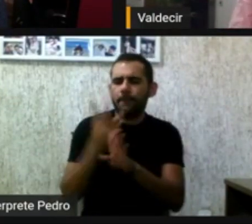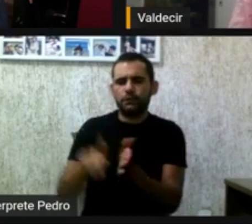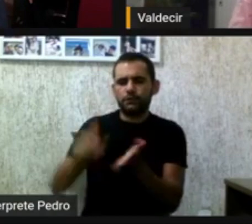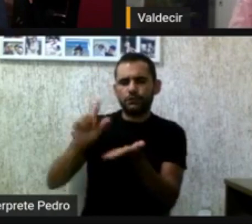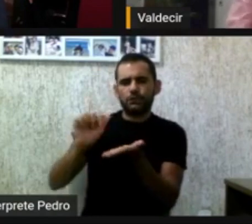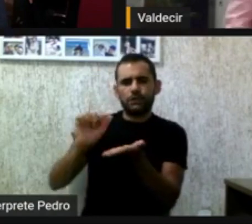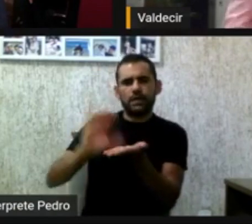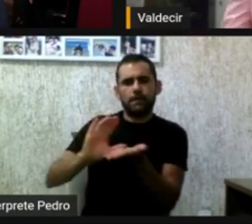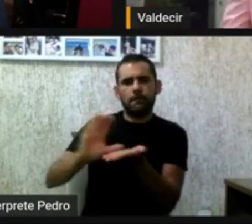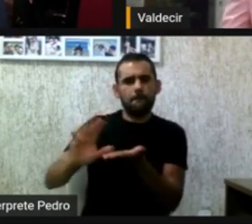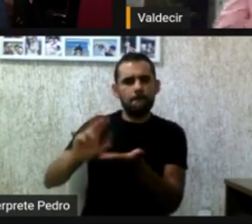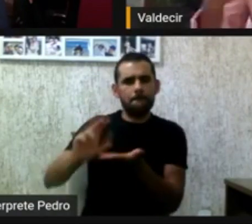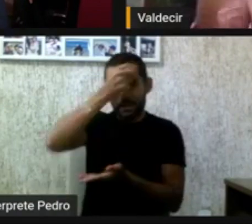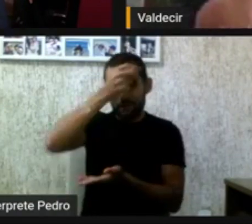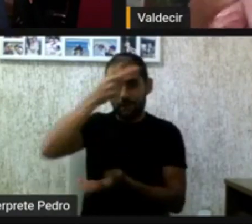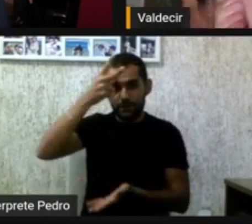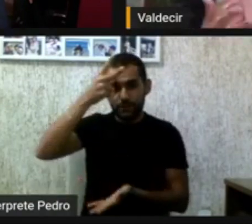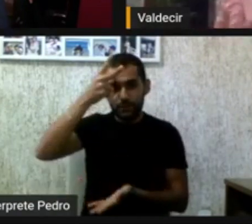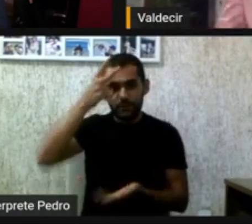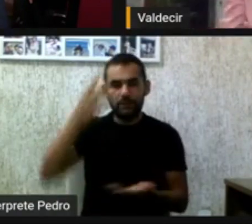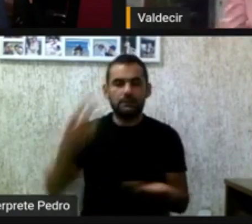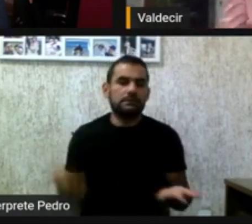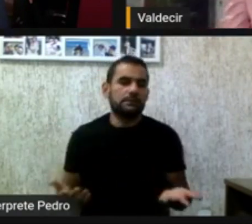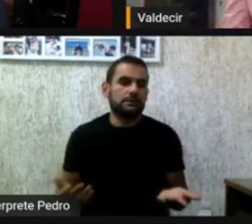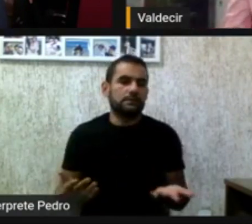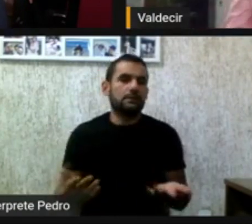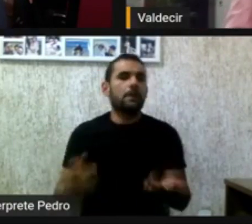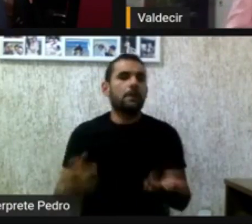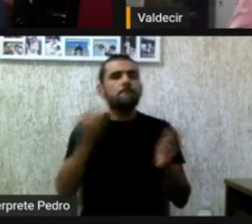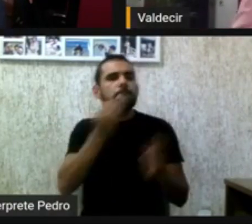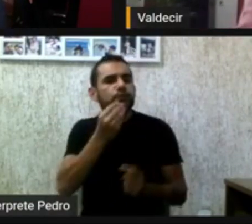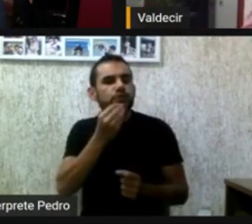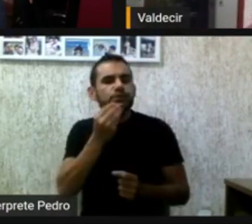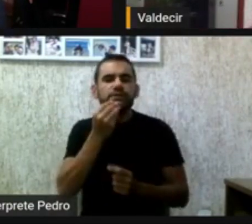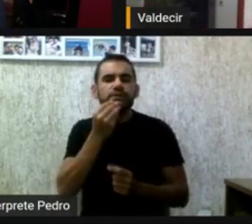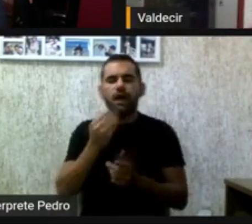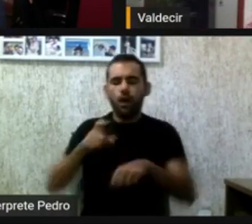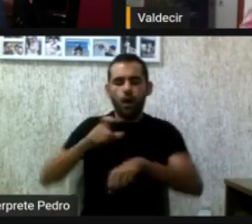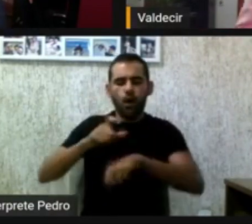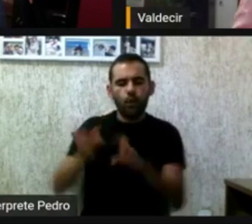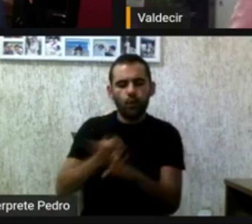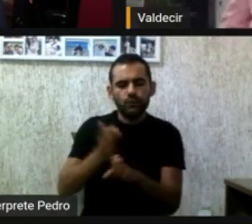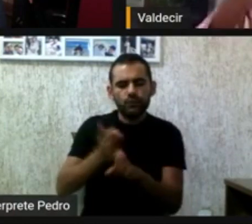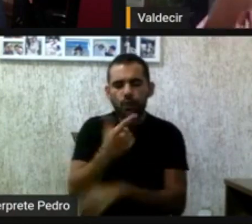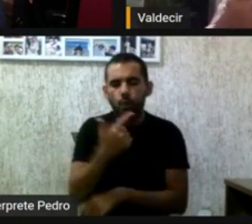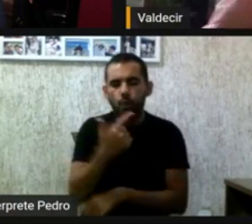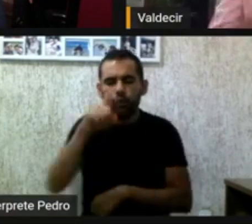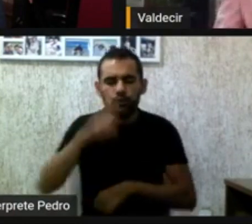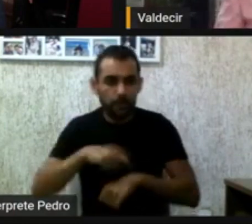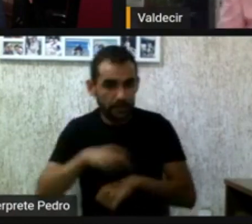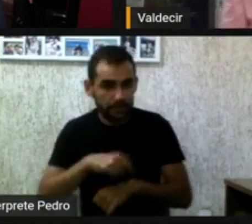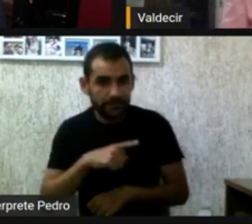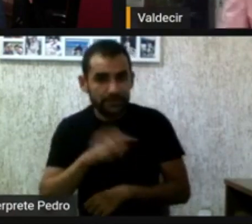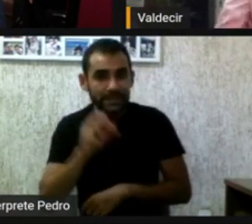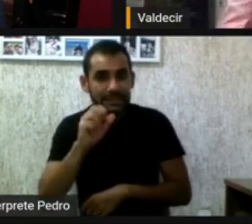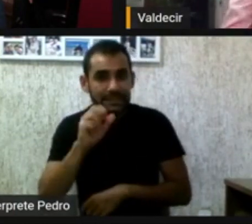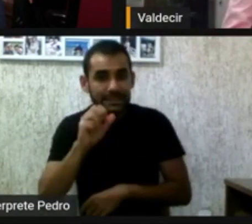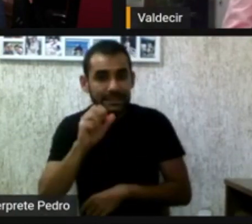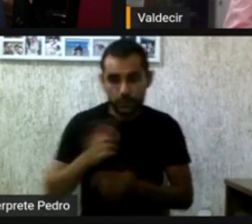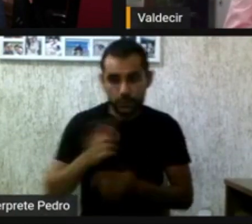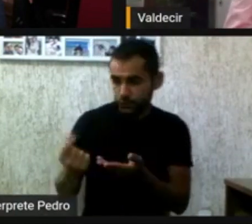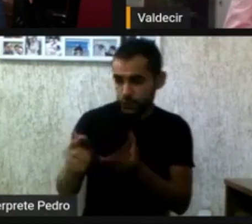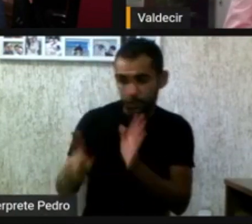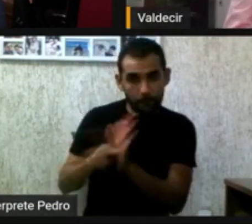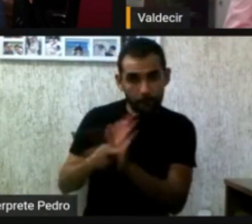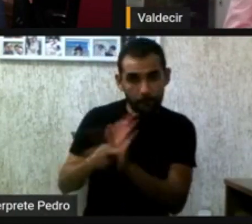não é prioridade, aquela obra poderia ser feita em outro momento. Se a prefeitura tem recursos próprios, por que não terminar